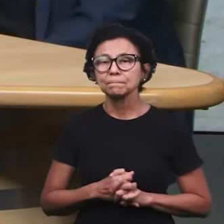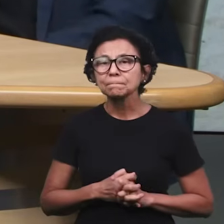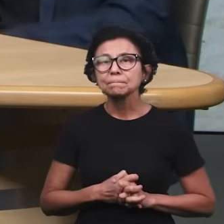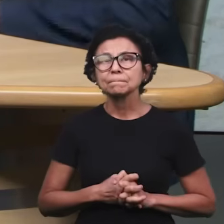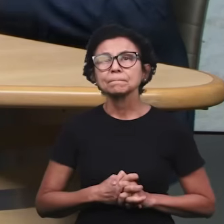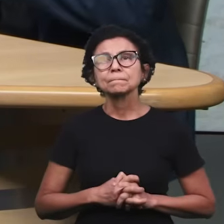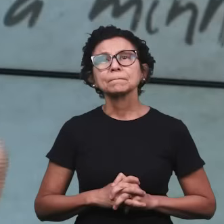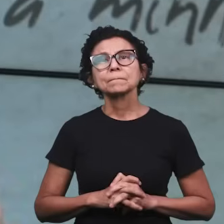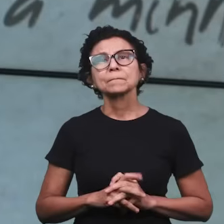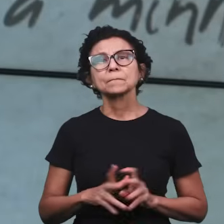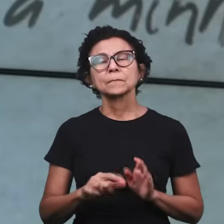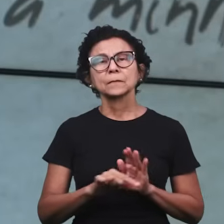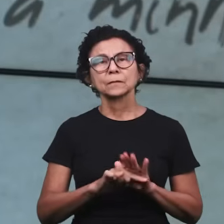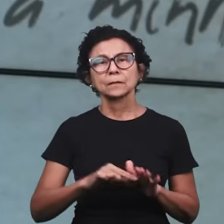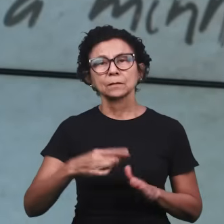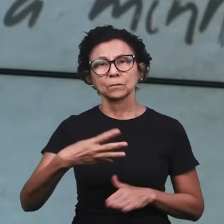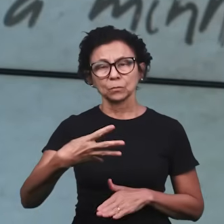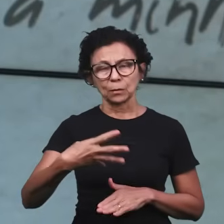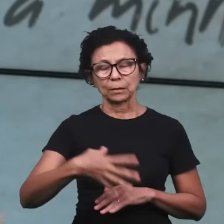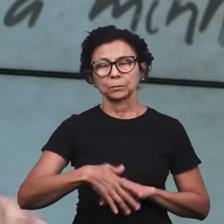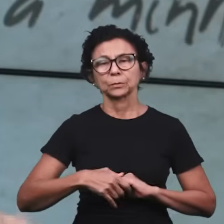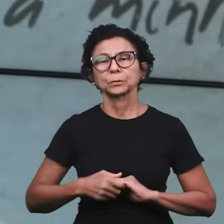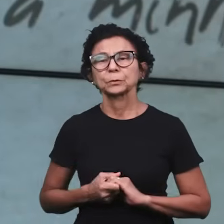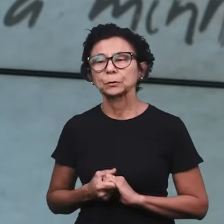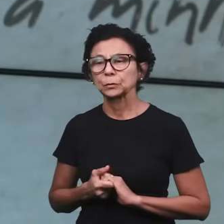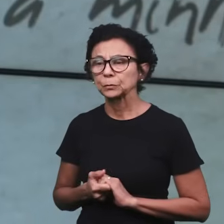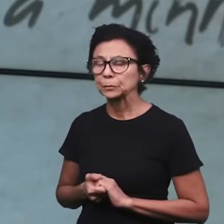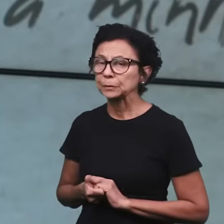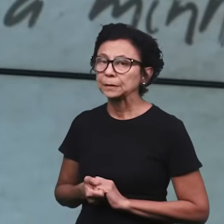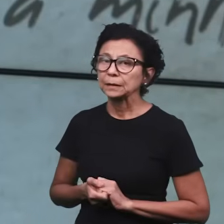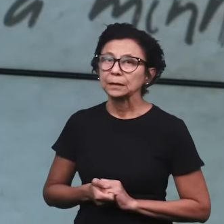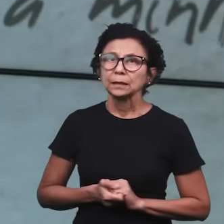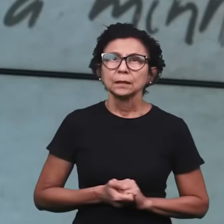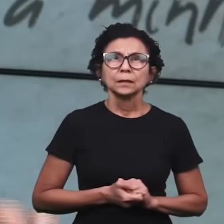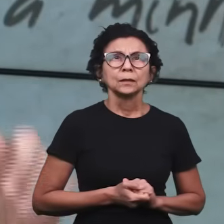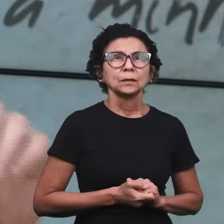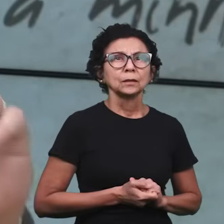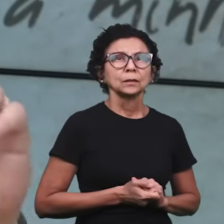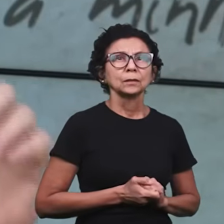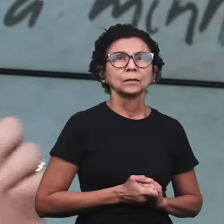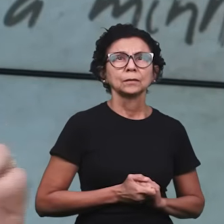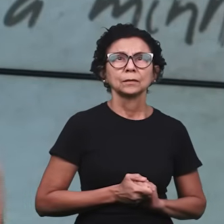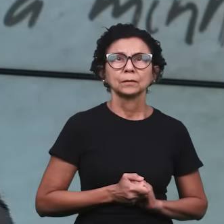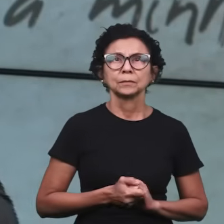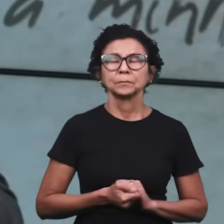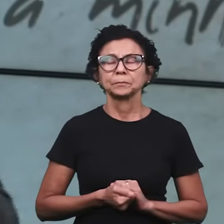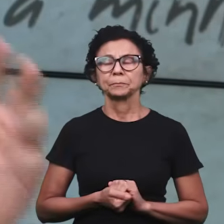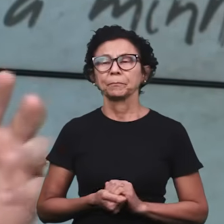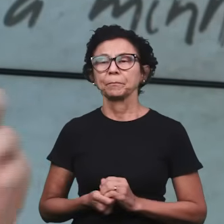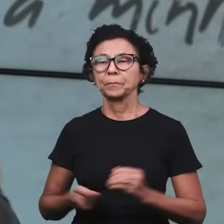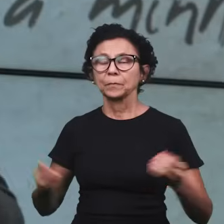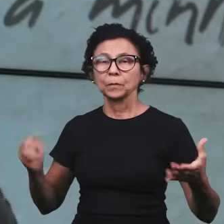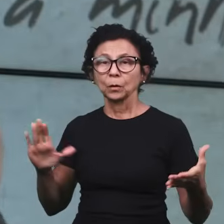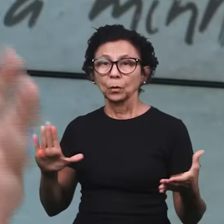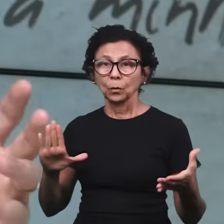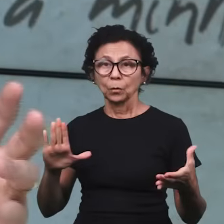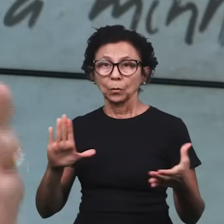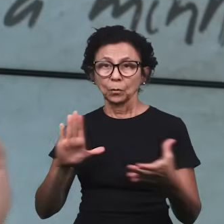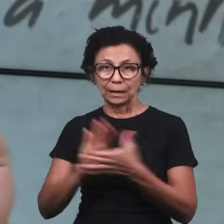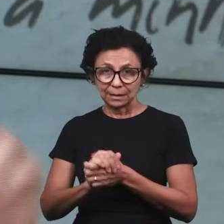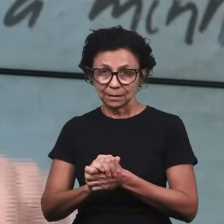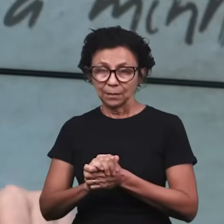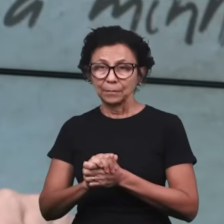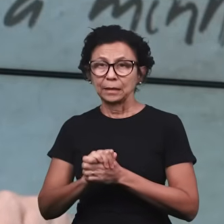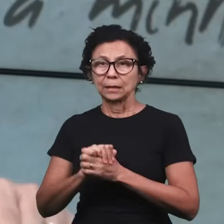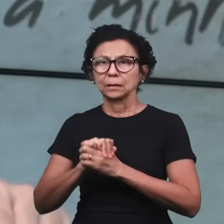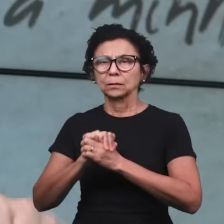assim, capítulo 13, versículo 4. Venerado significa honrado, respeitado,